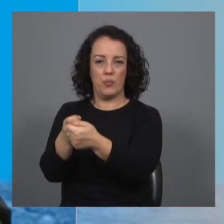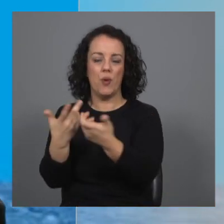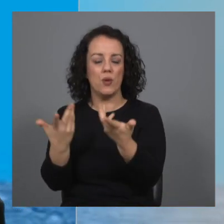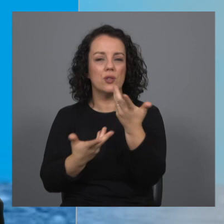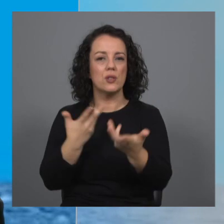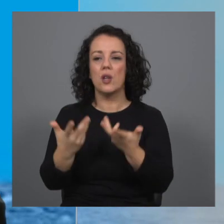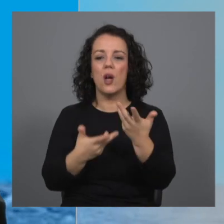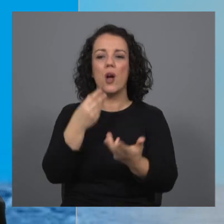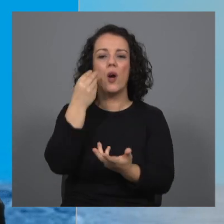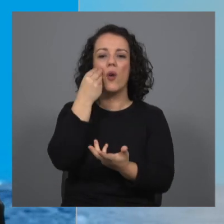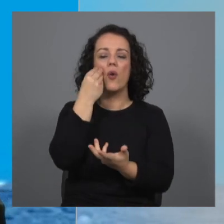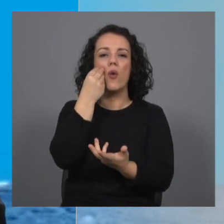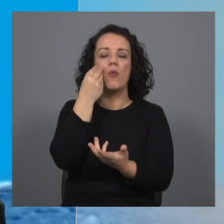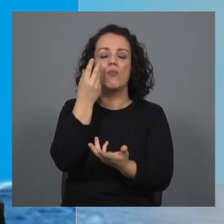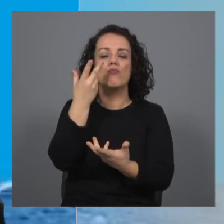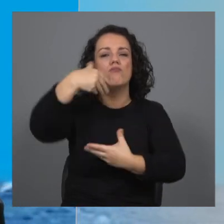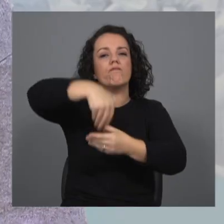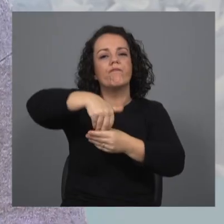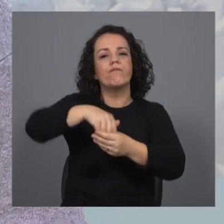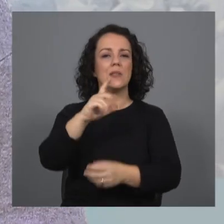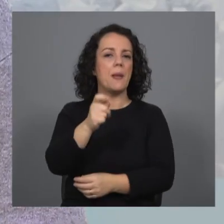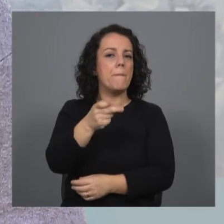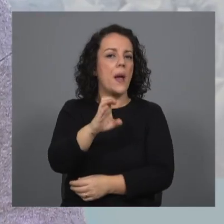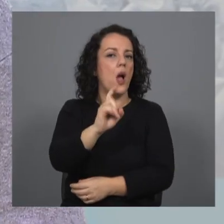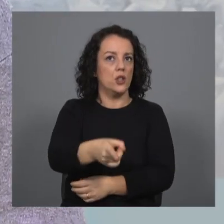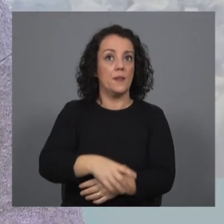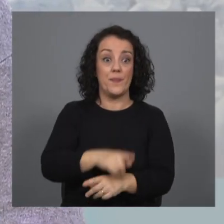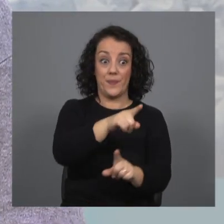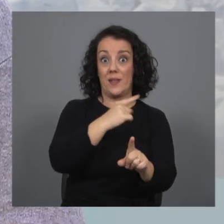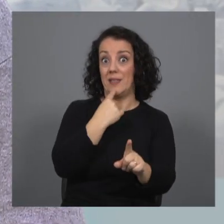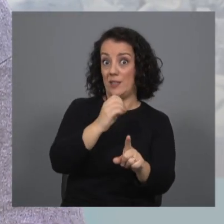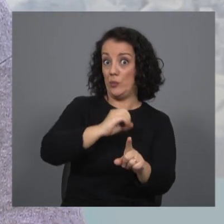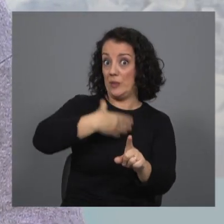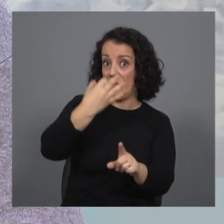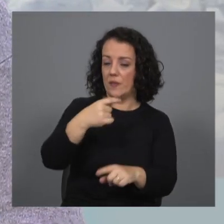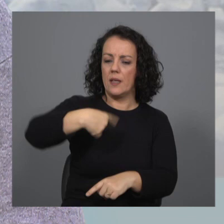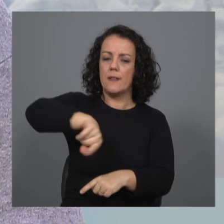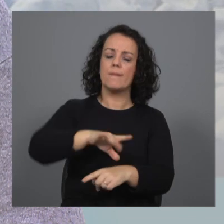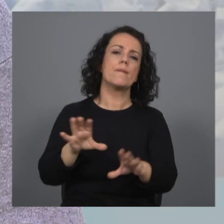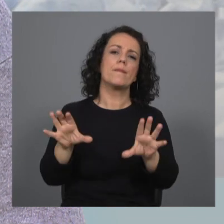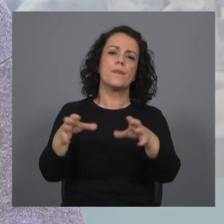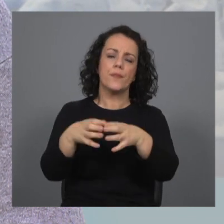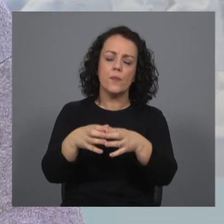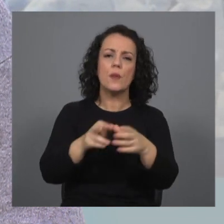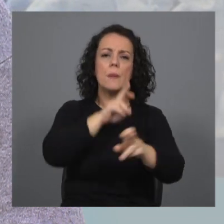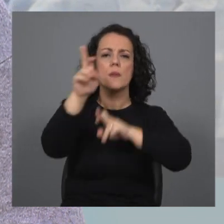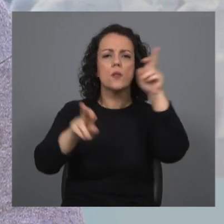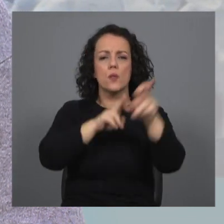se encontra no CEPAC? O CEPAC é, de facto, como o Paulo disse no início, uma obra dos missionários do Espírito Santo, que de